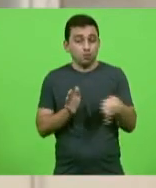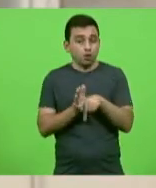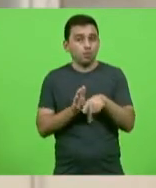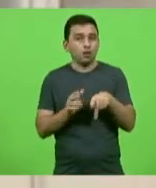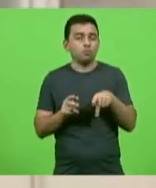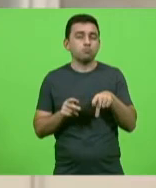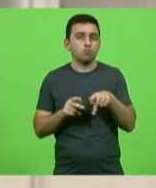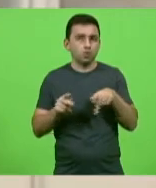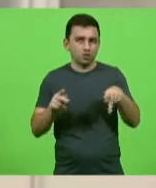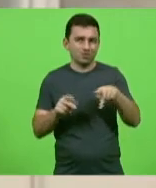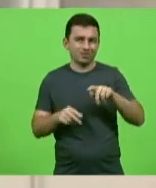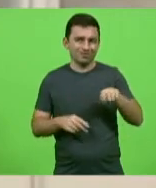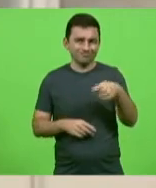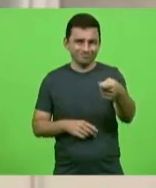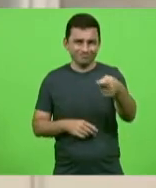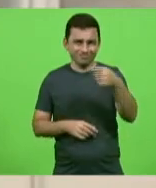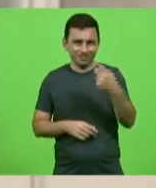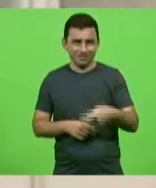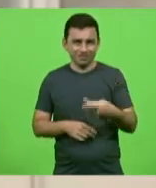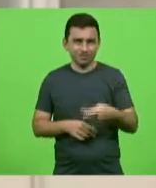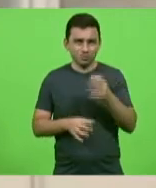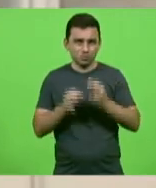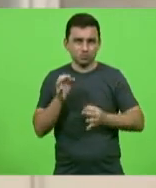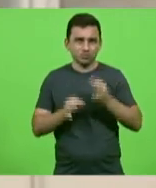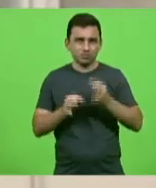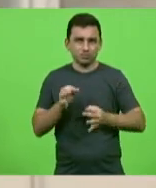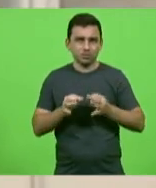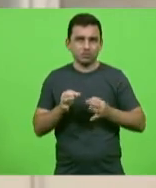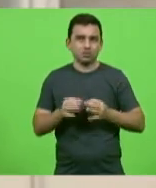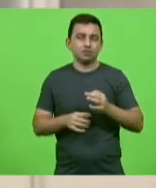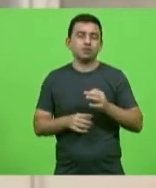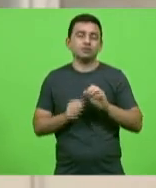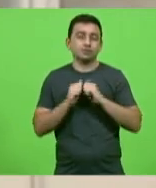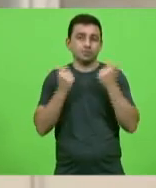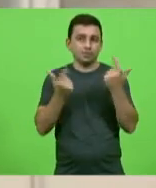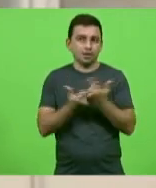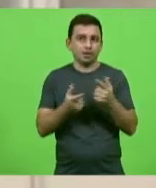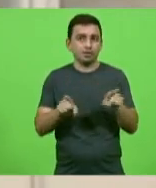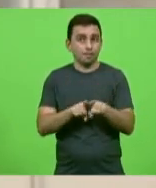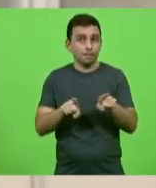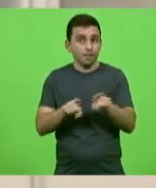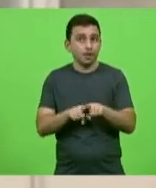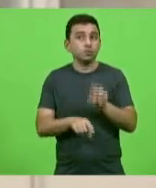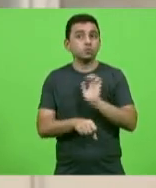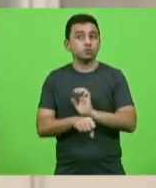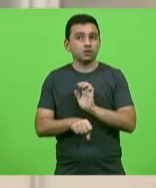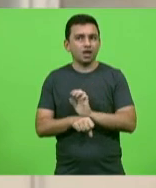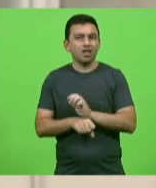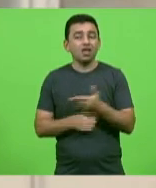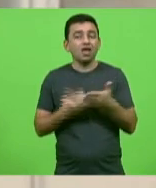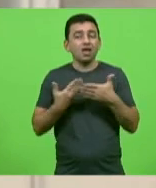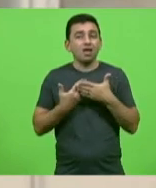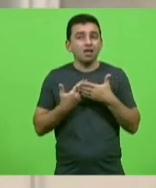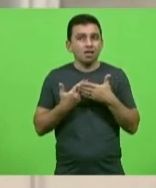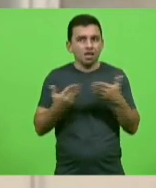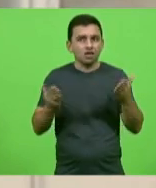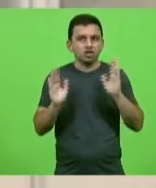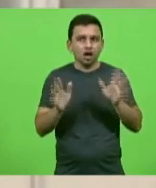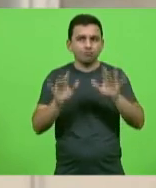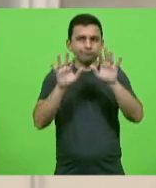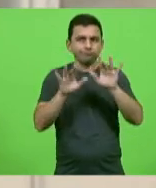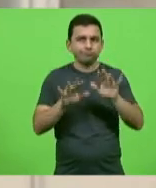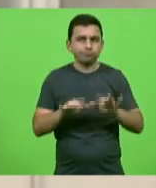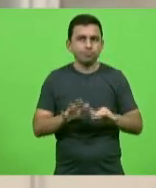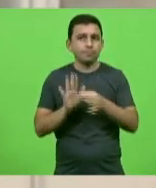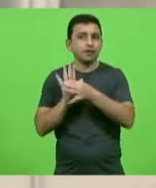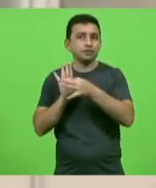procuradoria jurídica da Assembleia EA procuradoria-geral do estado ou haverão pareceres ou